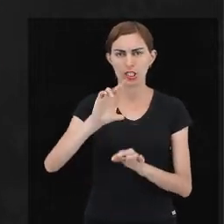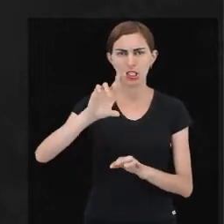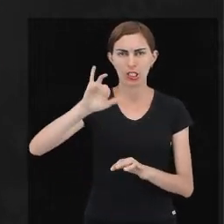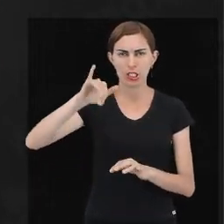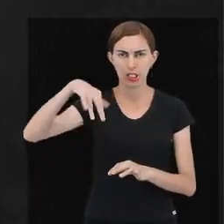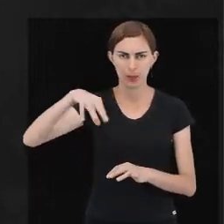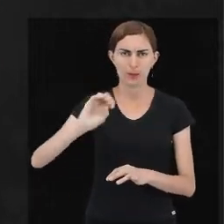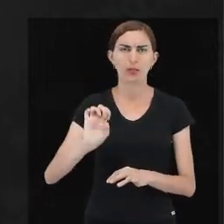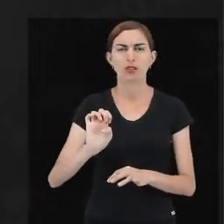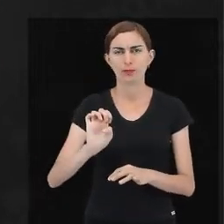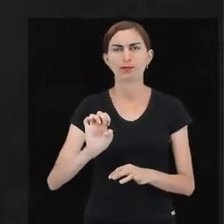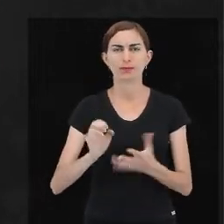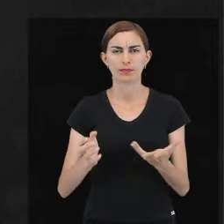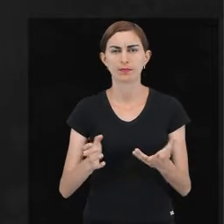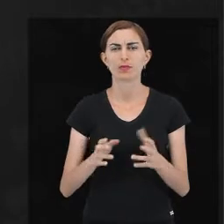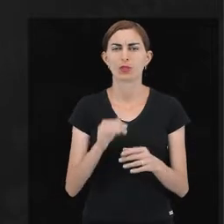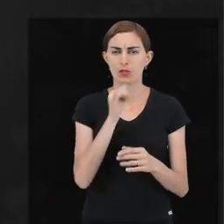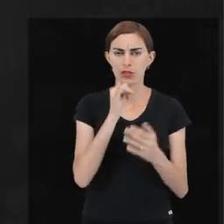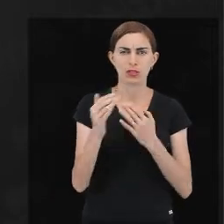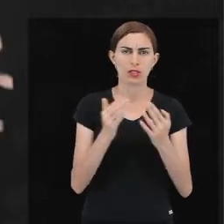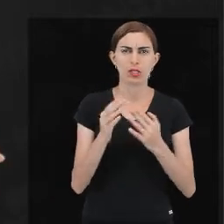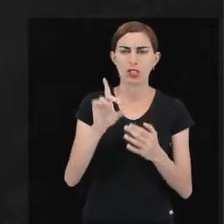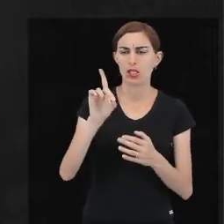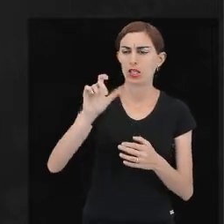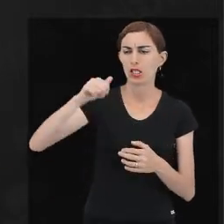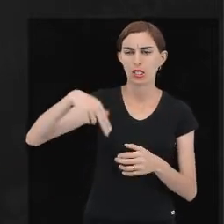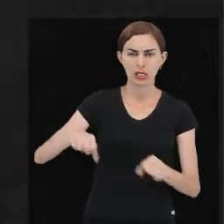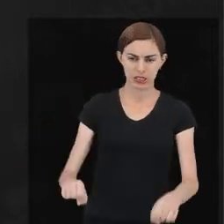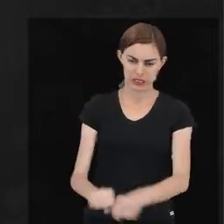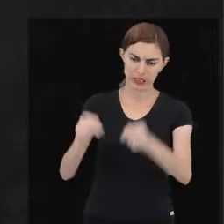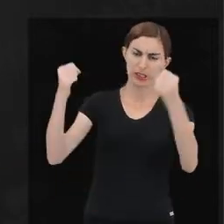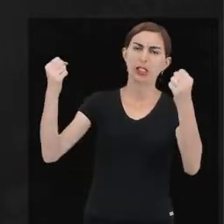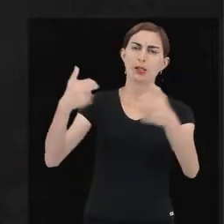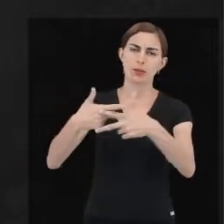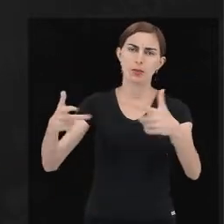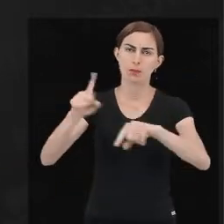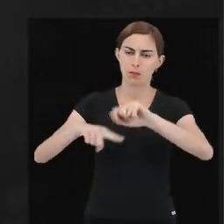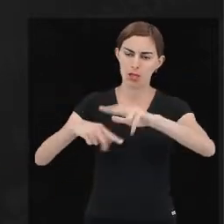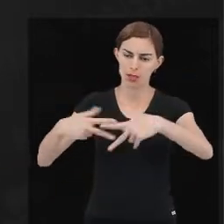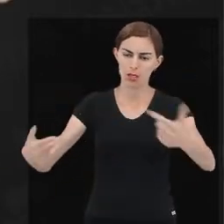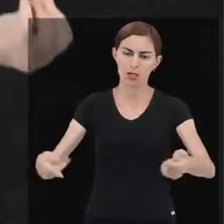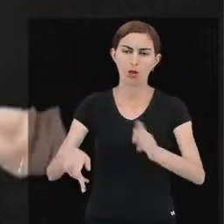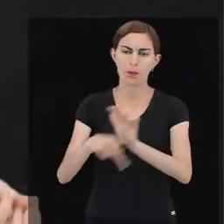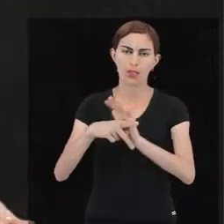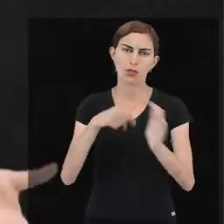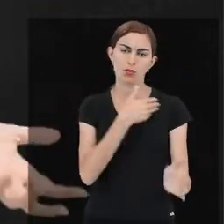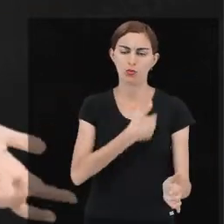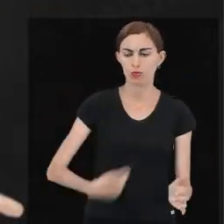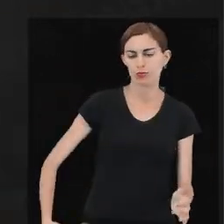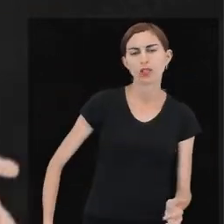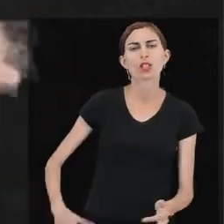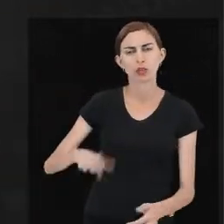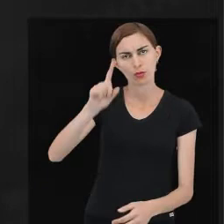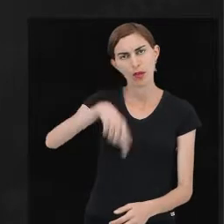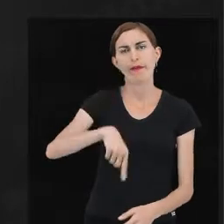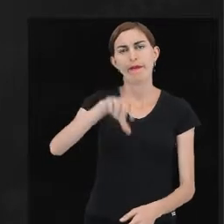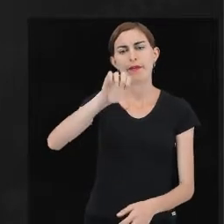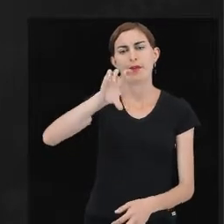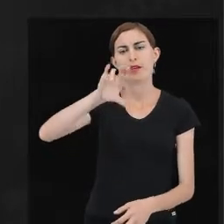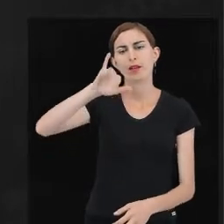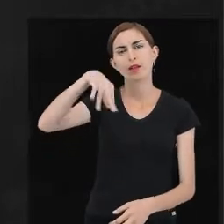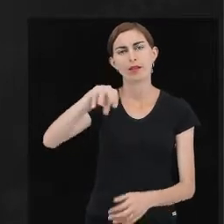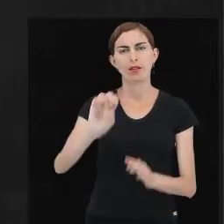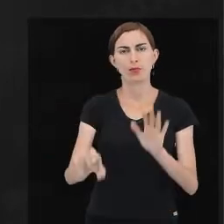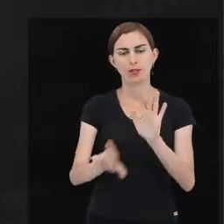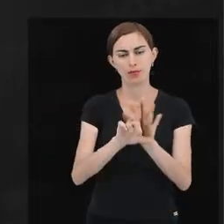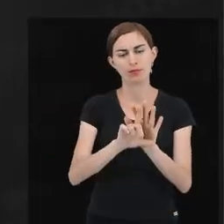ou contravenção, como, por exemplo, aqui, o dano ao patrimônio. Dano ao patrimônio público é crime. Então, também é